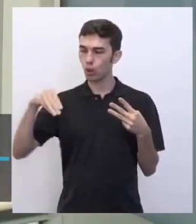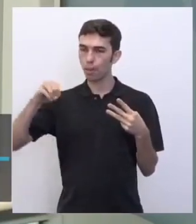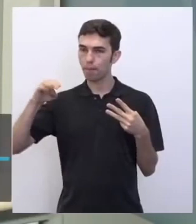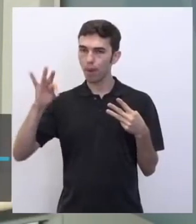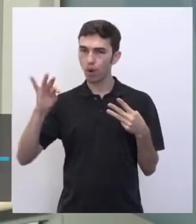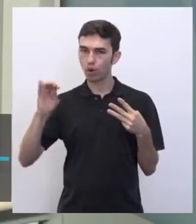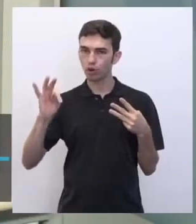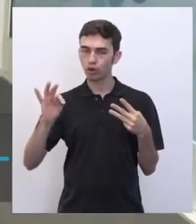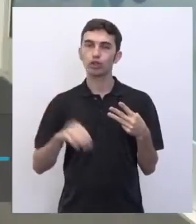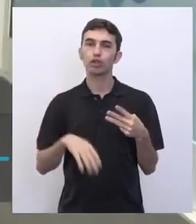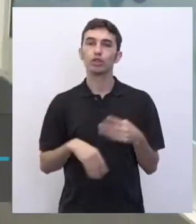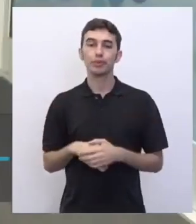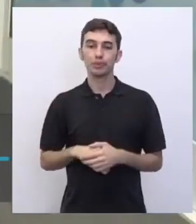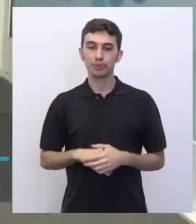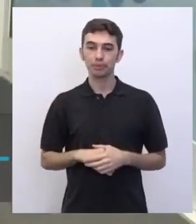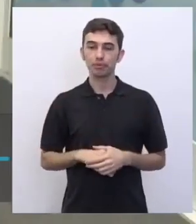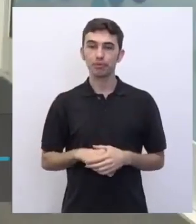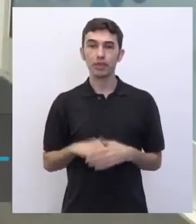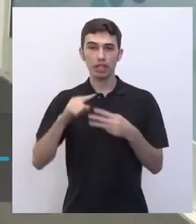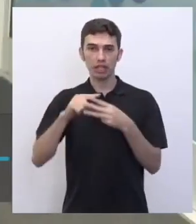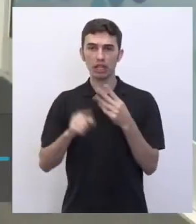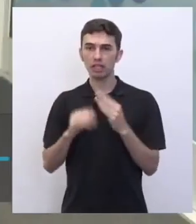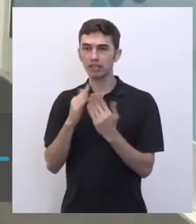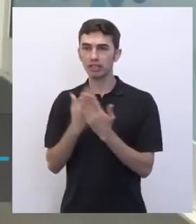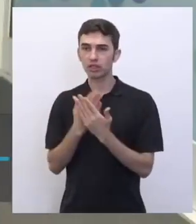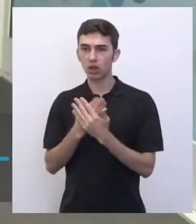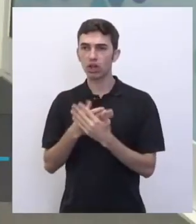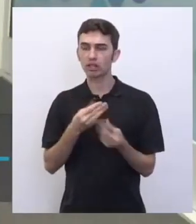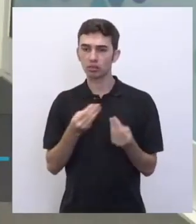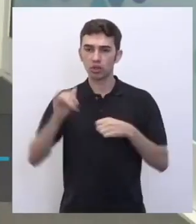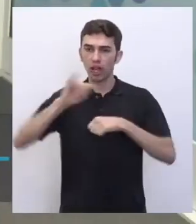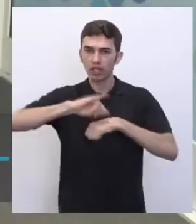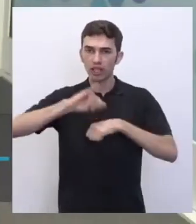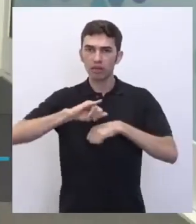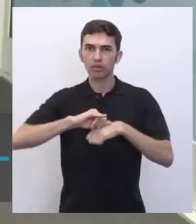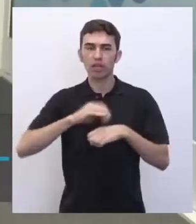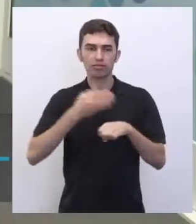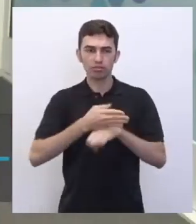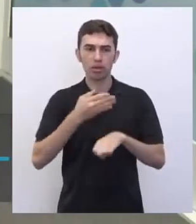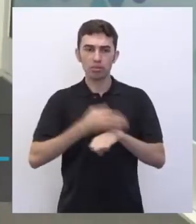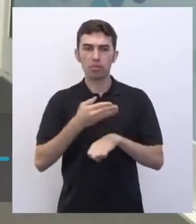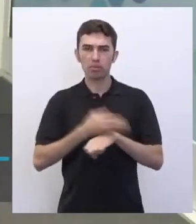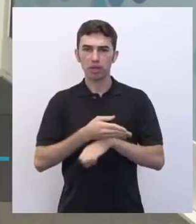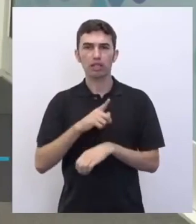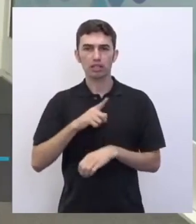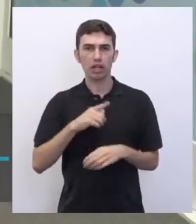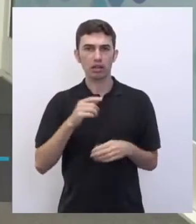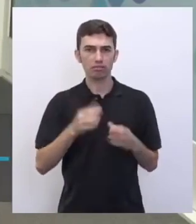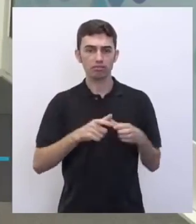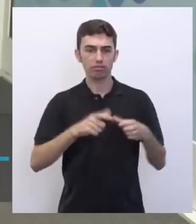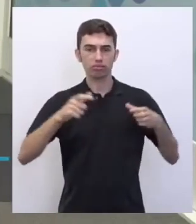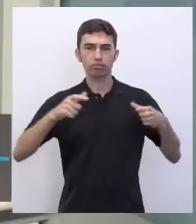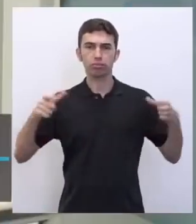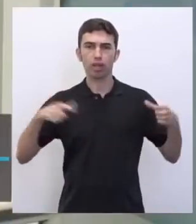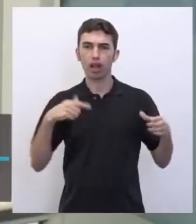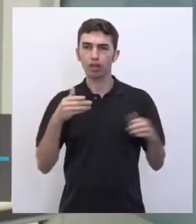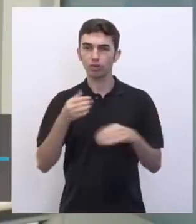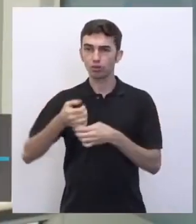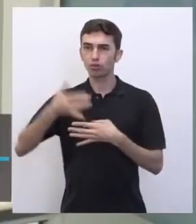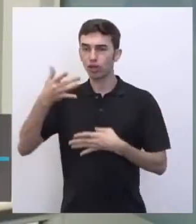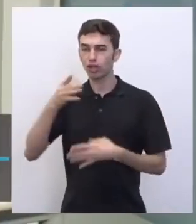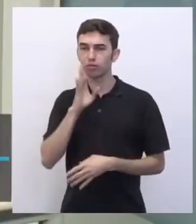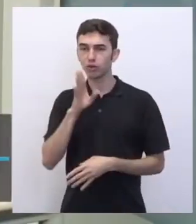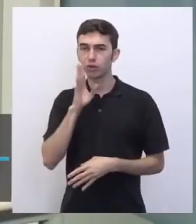vê, professora, que a participação das escolas aqui da capital, né, da Grande São Paulo, estão crescendo também aqui no nosso chat. Então, na